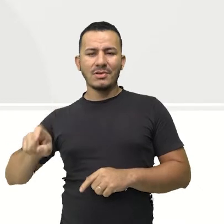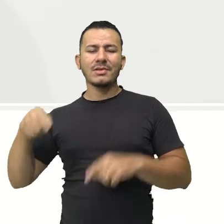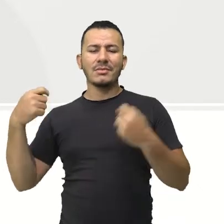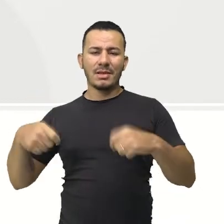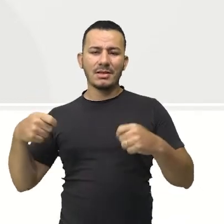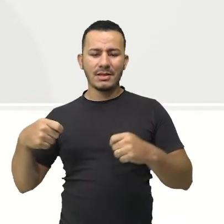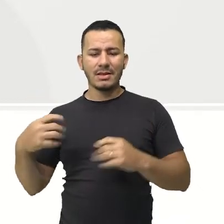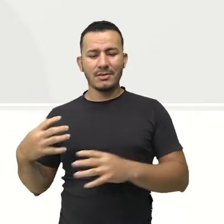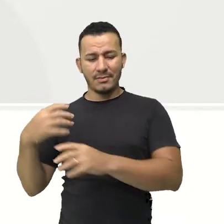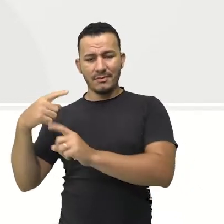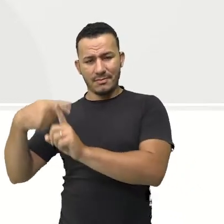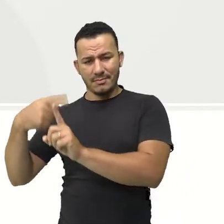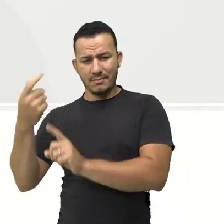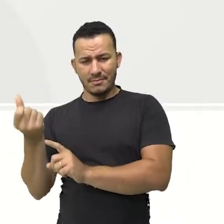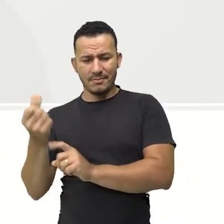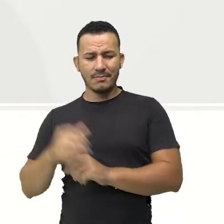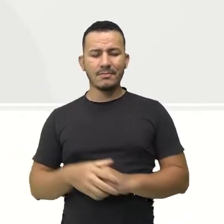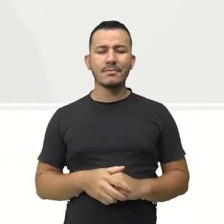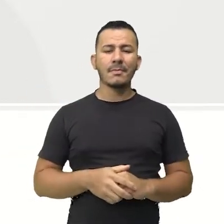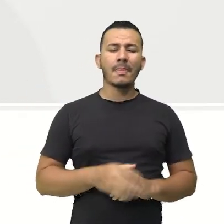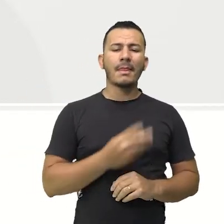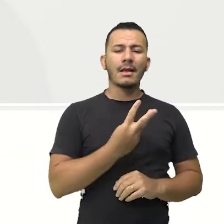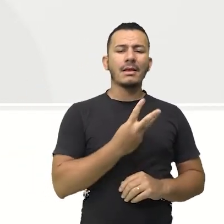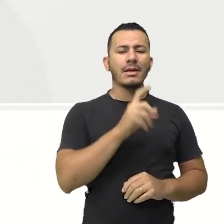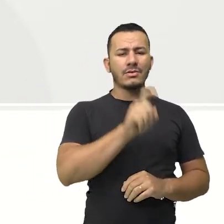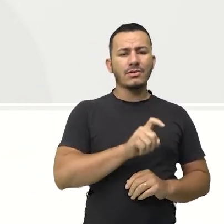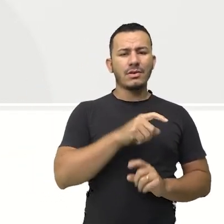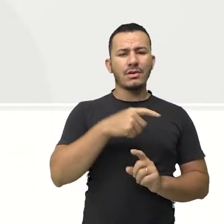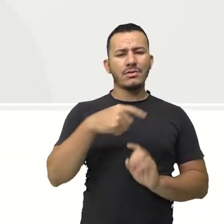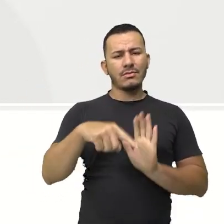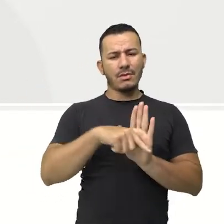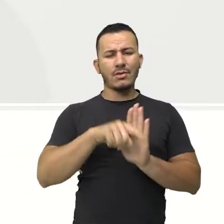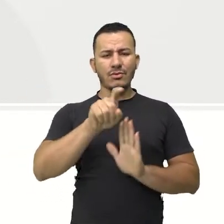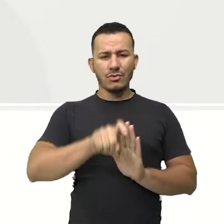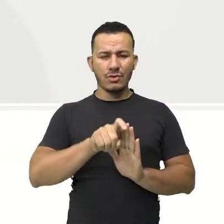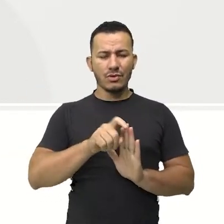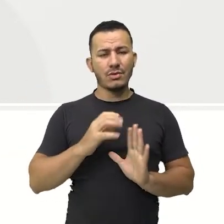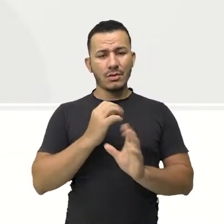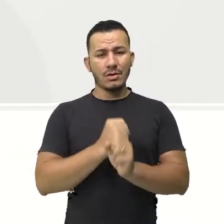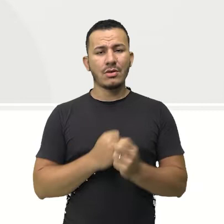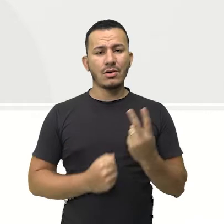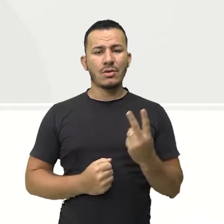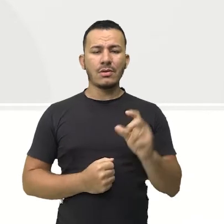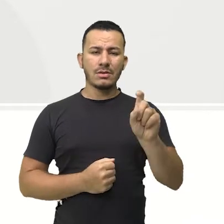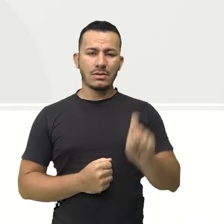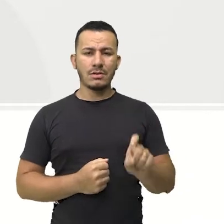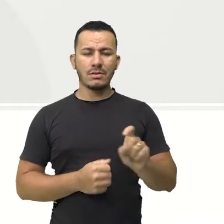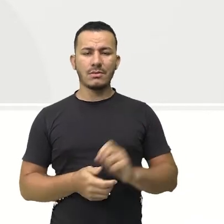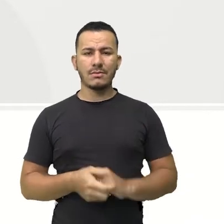Dito isto, ó, agora aprende só. 3x menos x, alunos, é 2x.